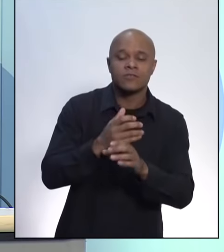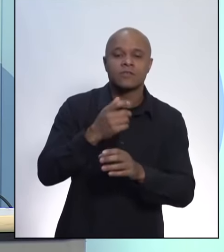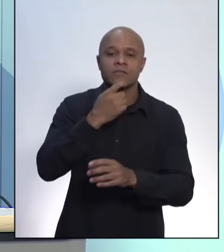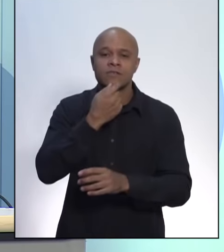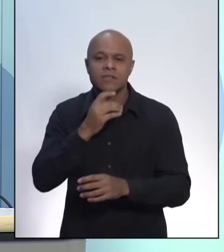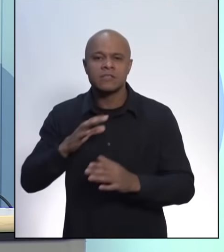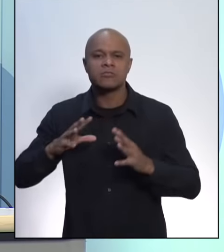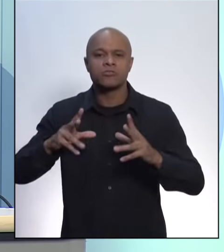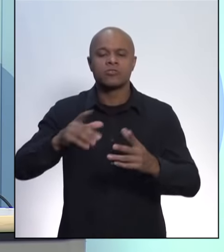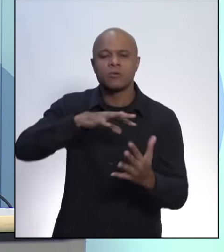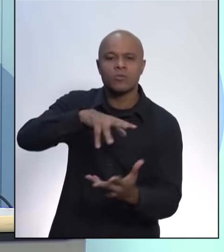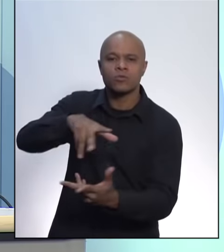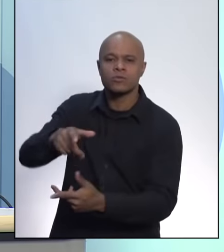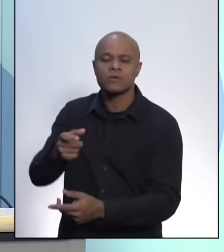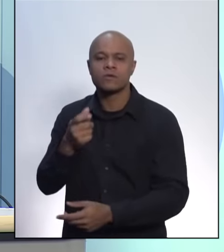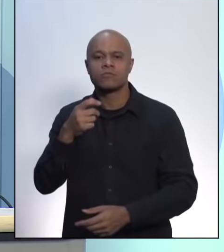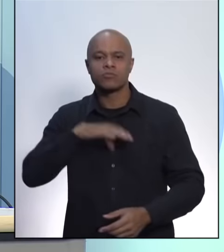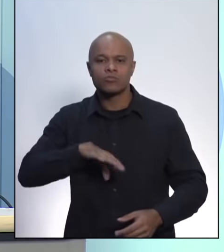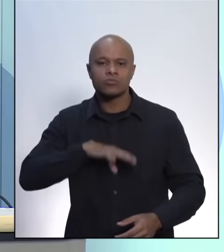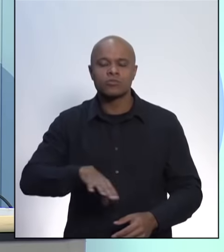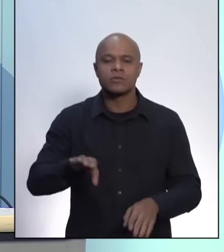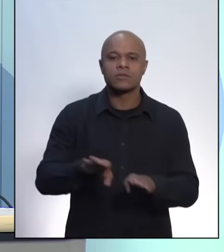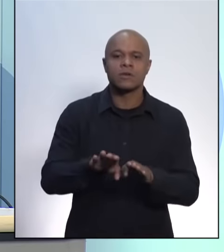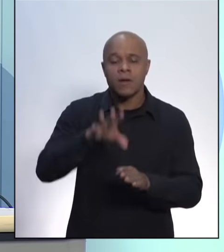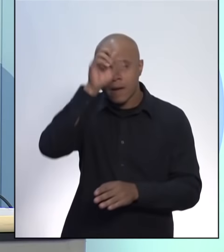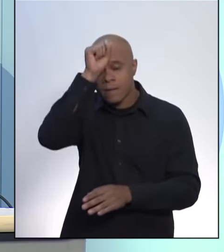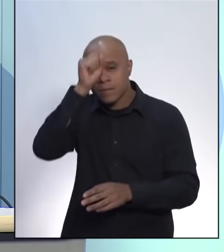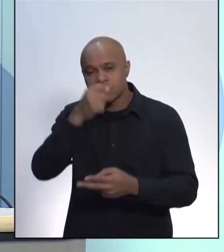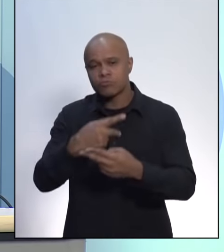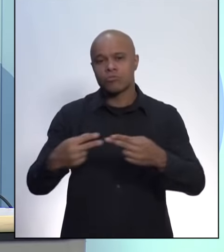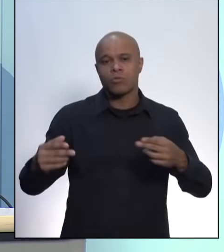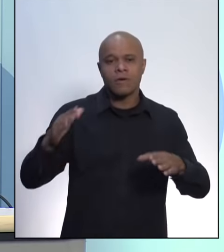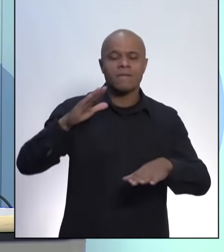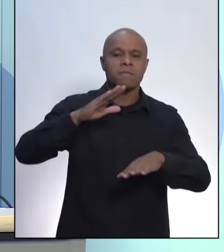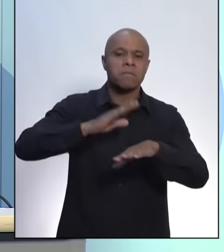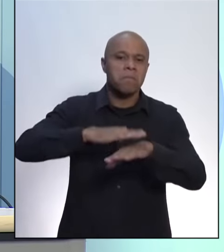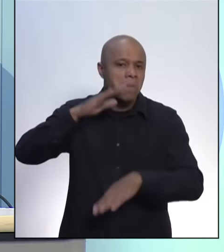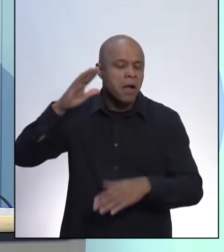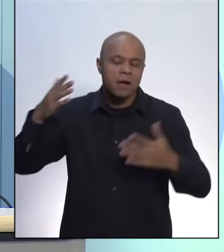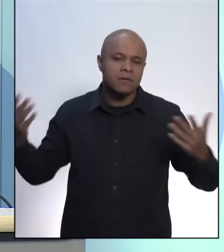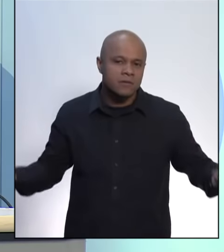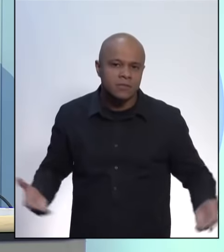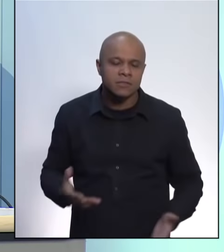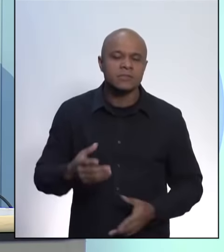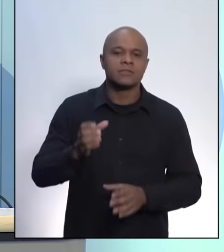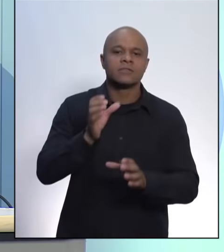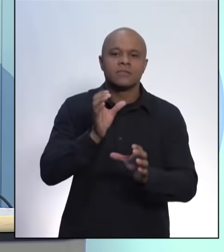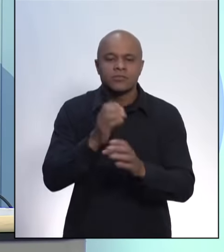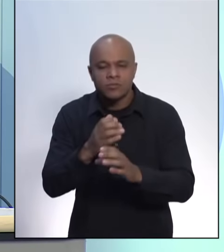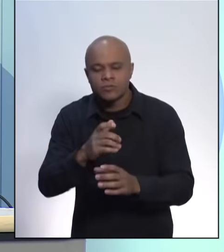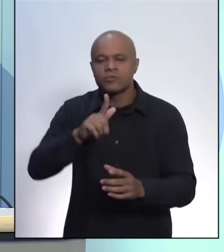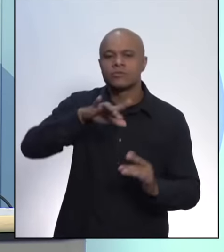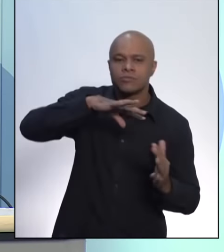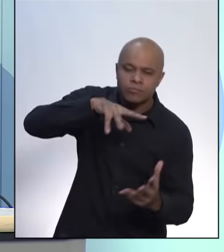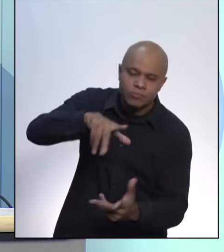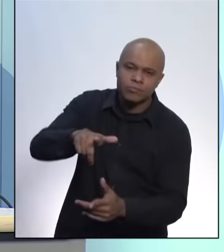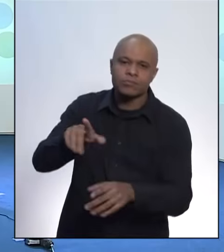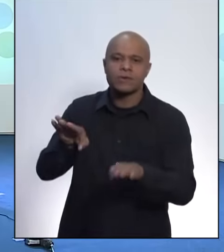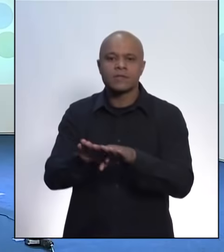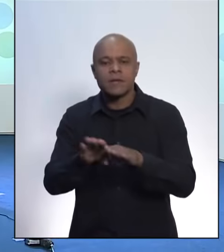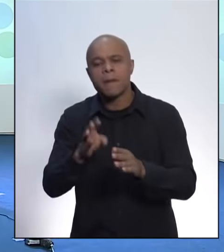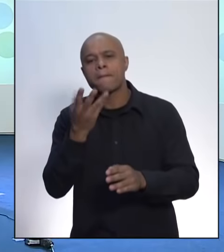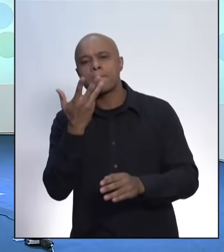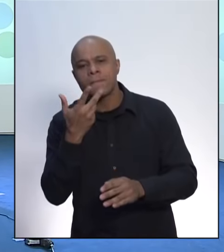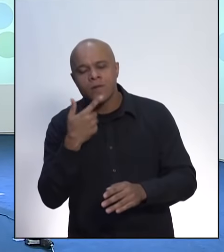é uma língua e nossa língua também em português a gente há uma diversidade de coisas ciências geografia a gente pode